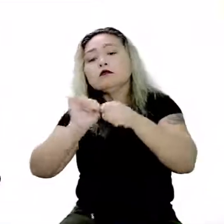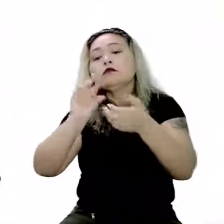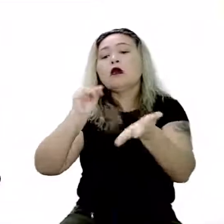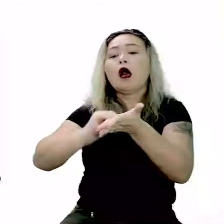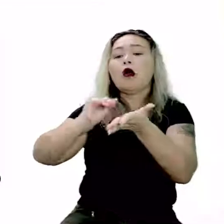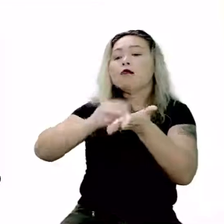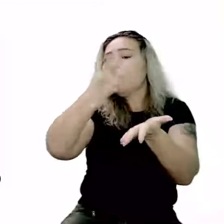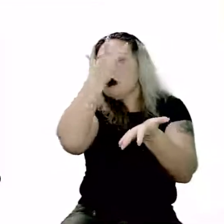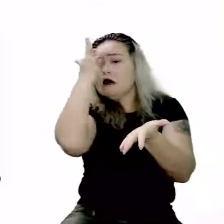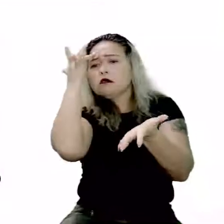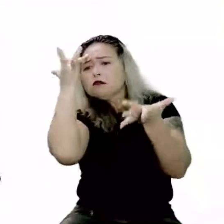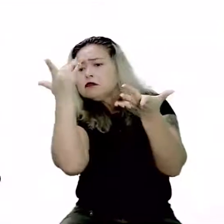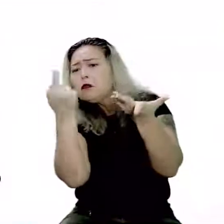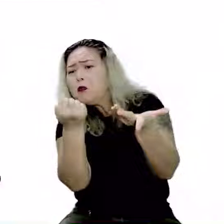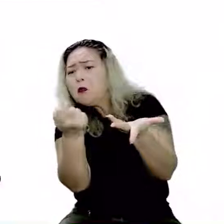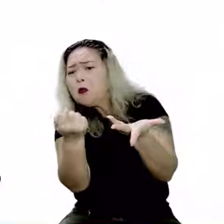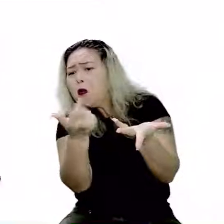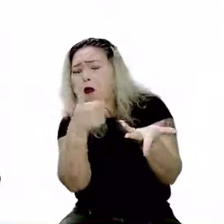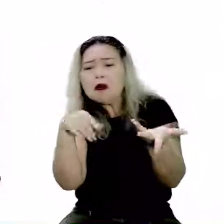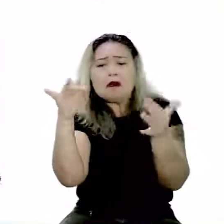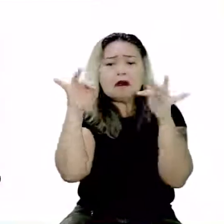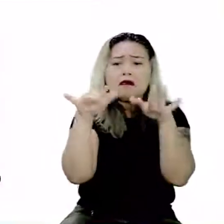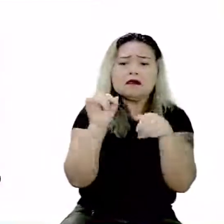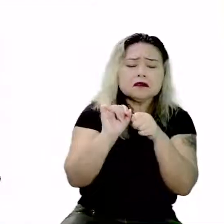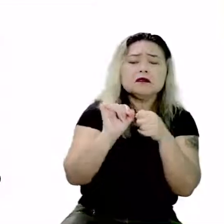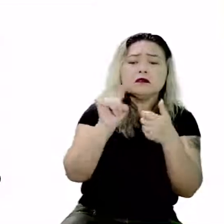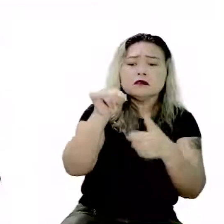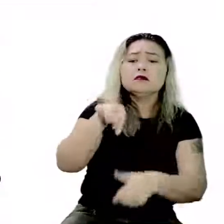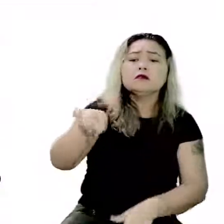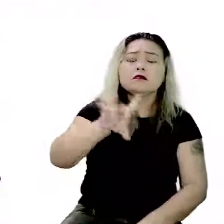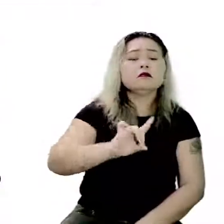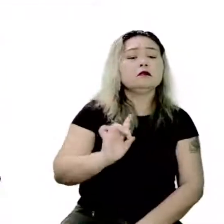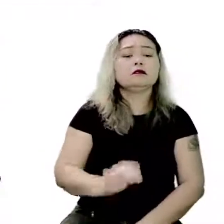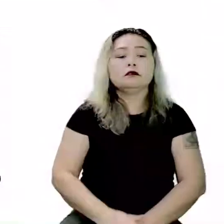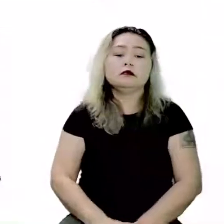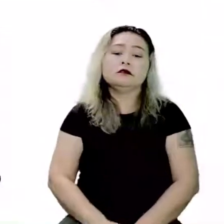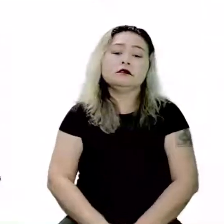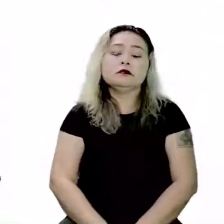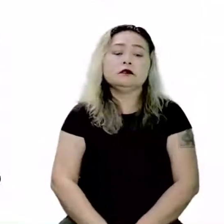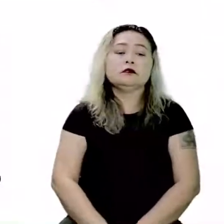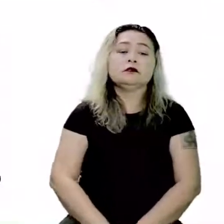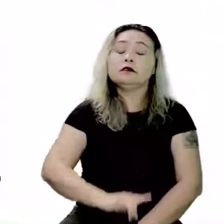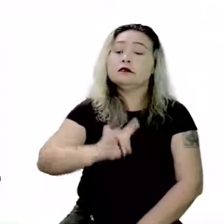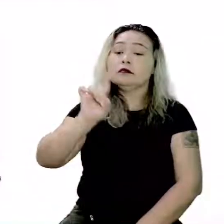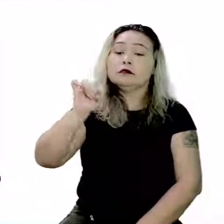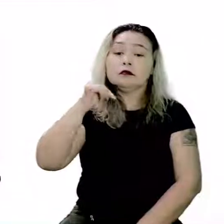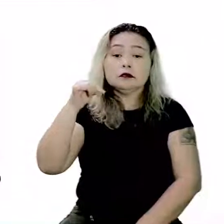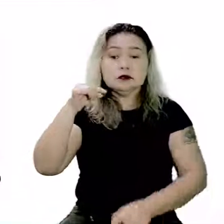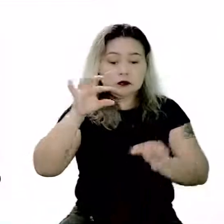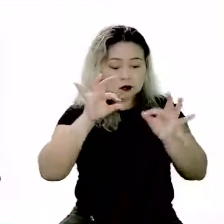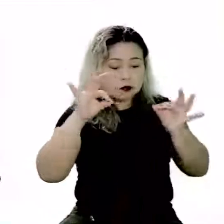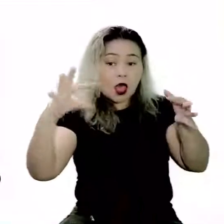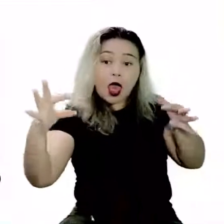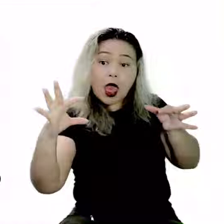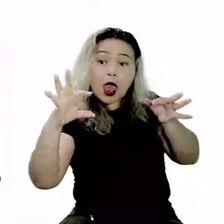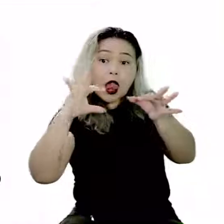era relativamente escassa. Era um vazio demográfico mesmo. E ligou, a BR-364